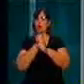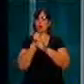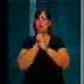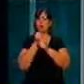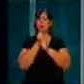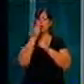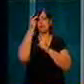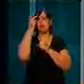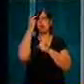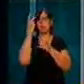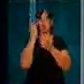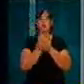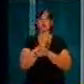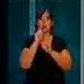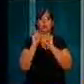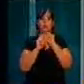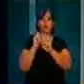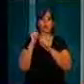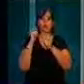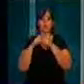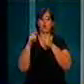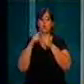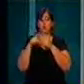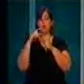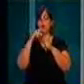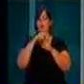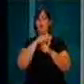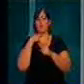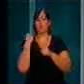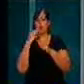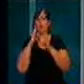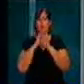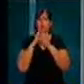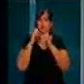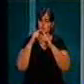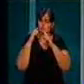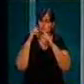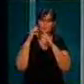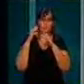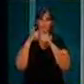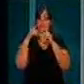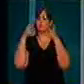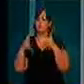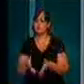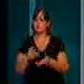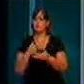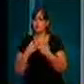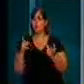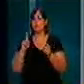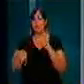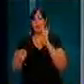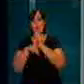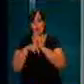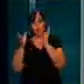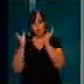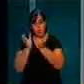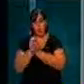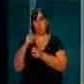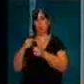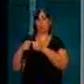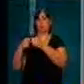as exéquias fúnebres são de responsabilidade exclusiva do Serviço Funerário da Capital, que é uma autarquia municipal